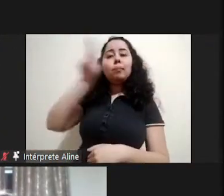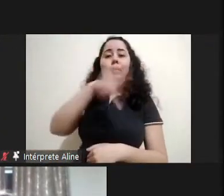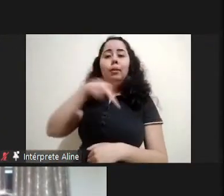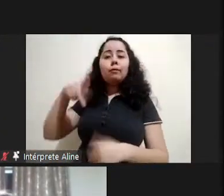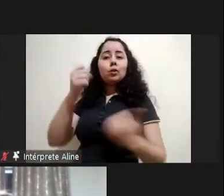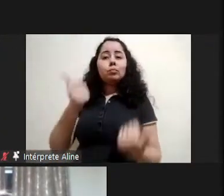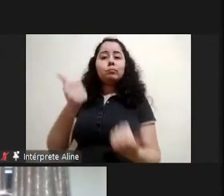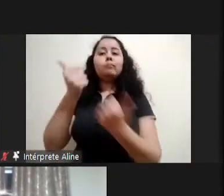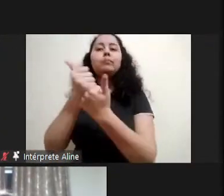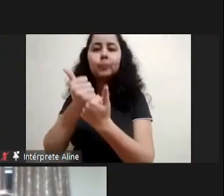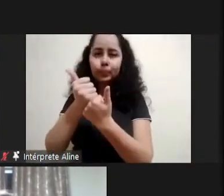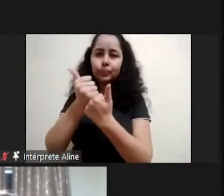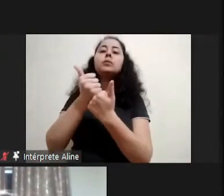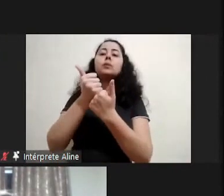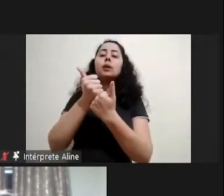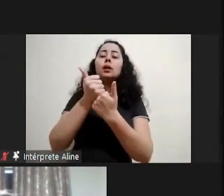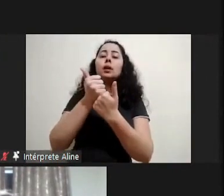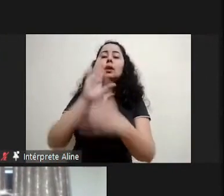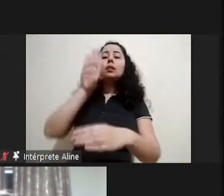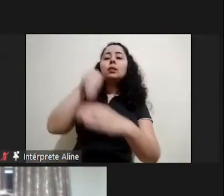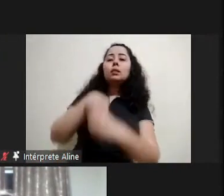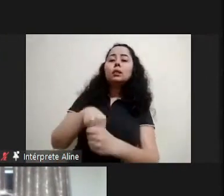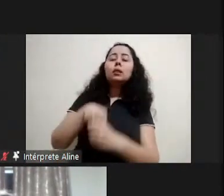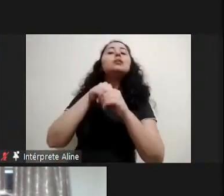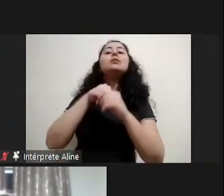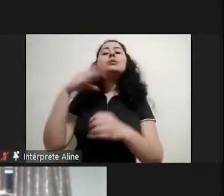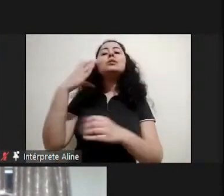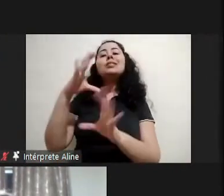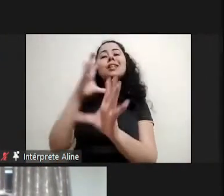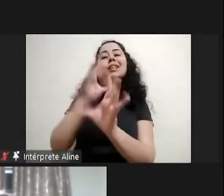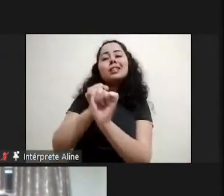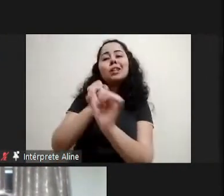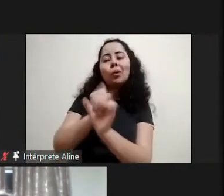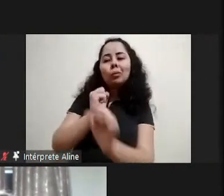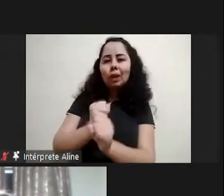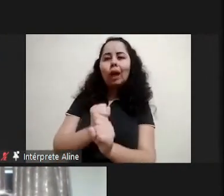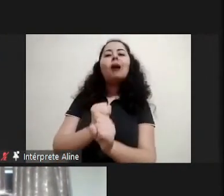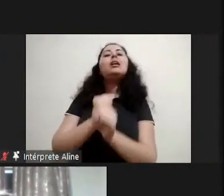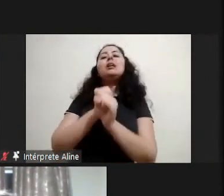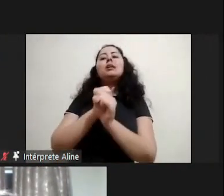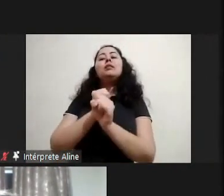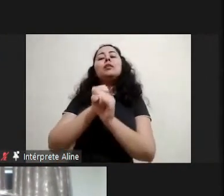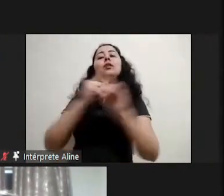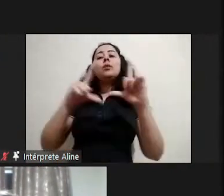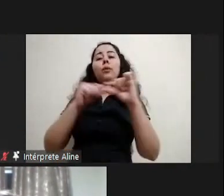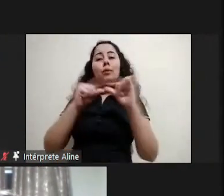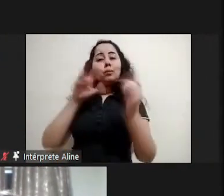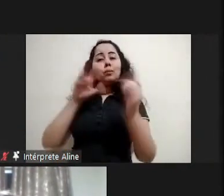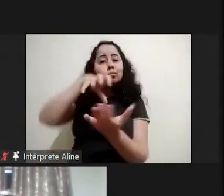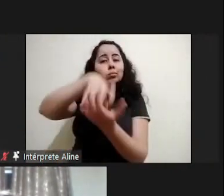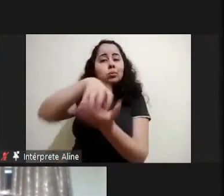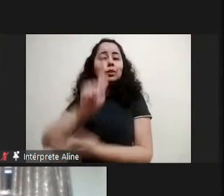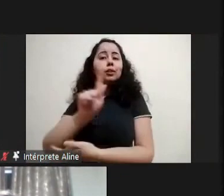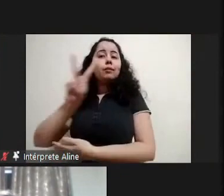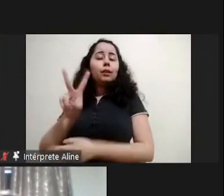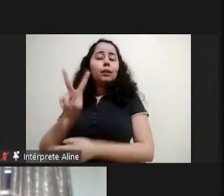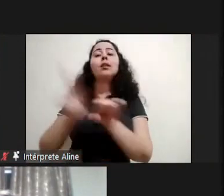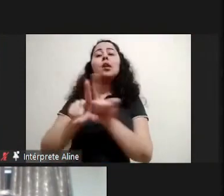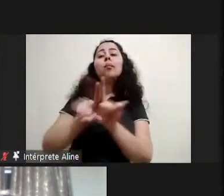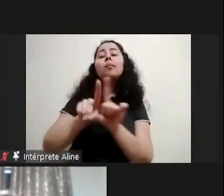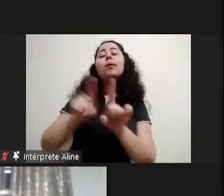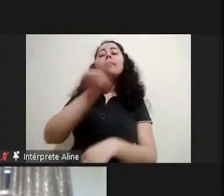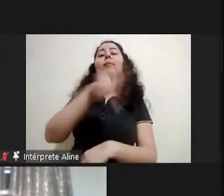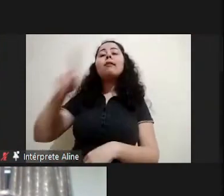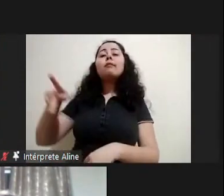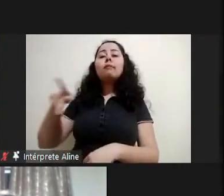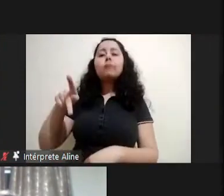Departamento de Ciências Contábeis da UFJF, campus avançado de Governador Valadares, professor efetivo da Universidade Federal